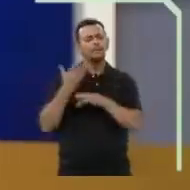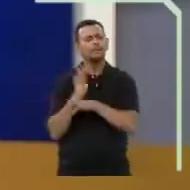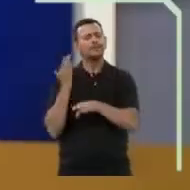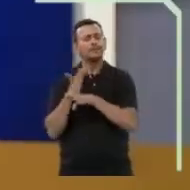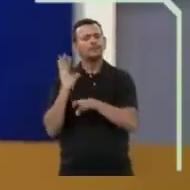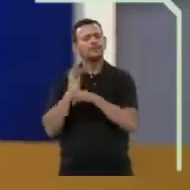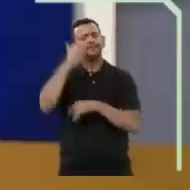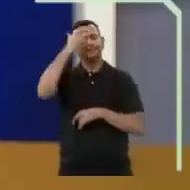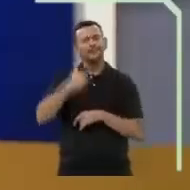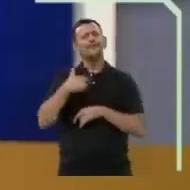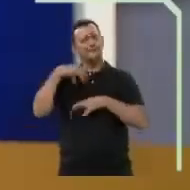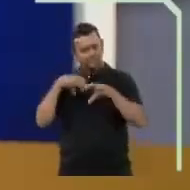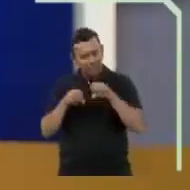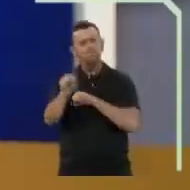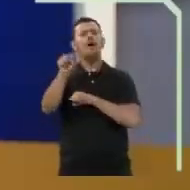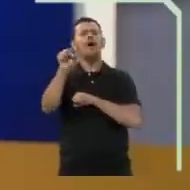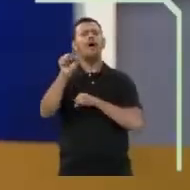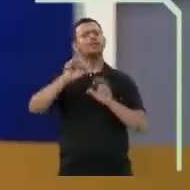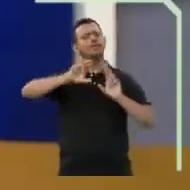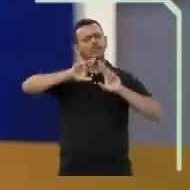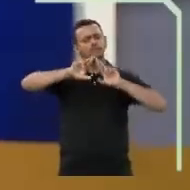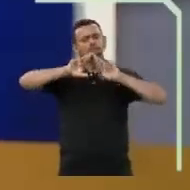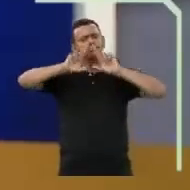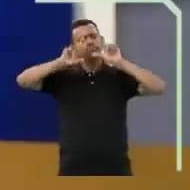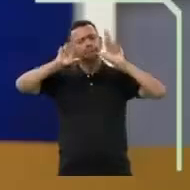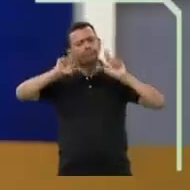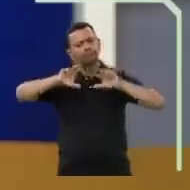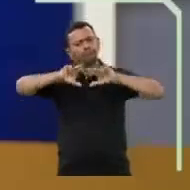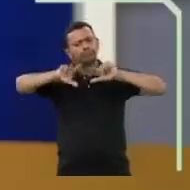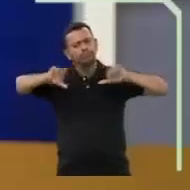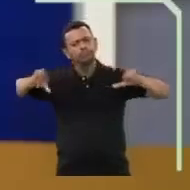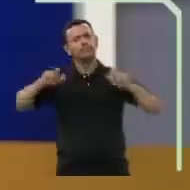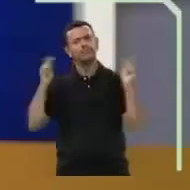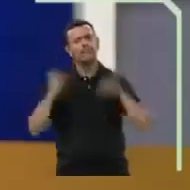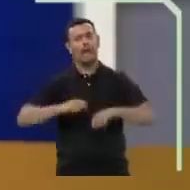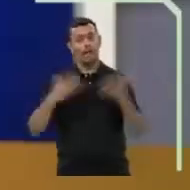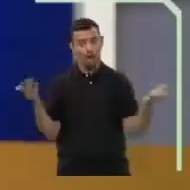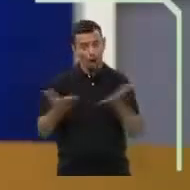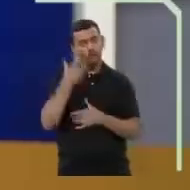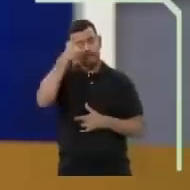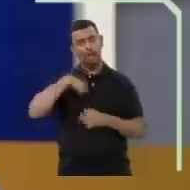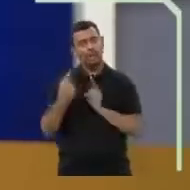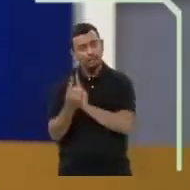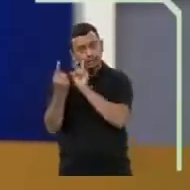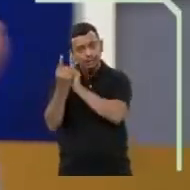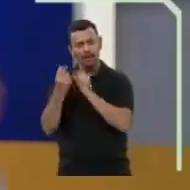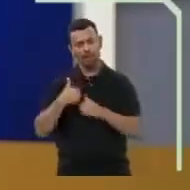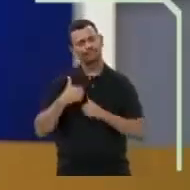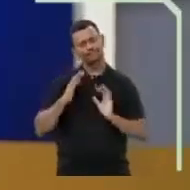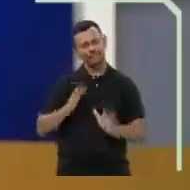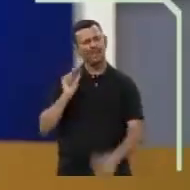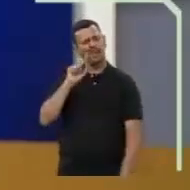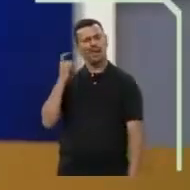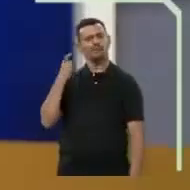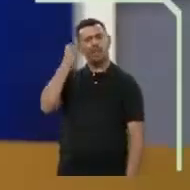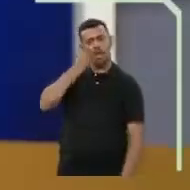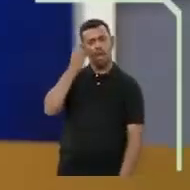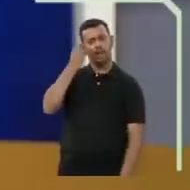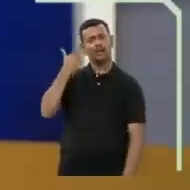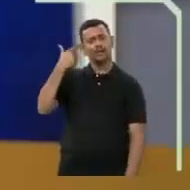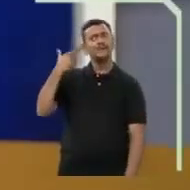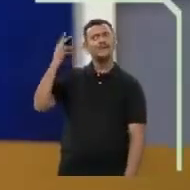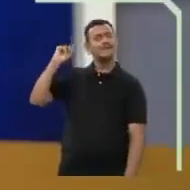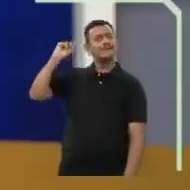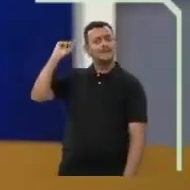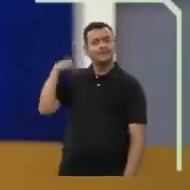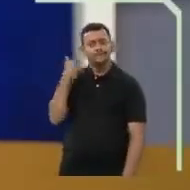médicos generalistas para poder atender na ponta. Eu, que vivi as mazelas de não ter como ser atendida corretamente